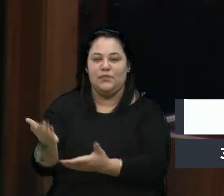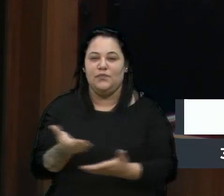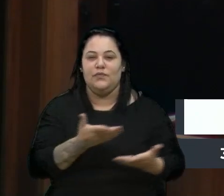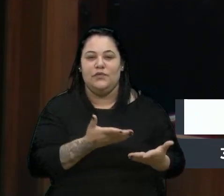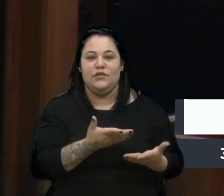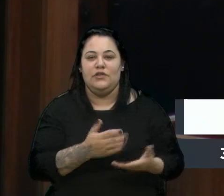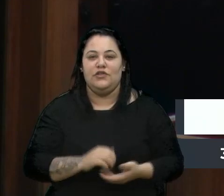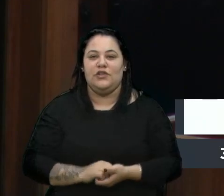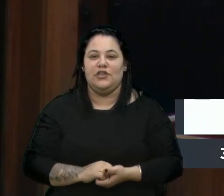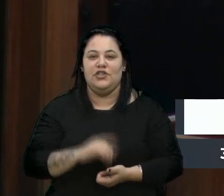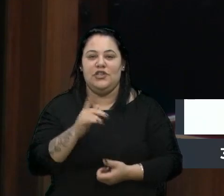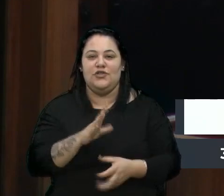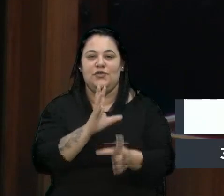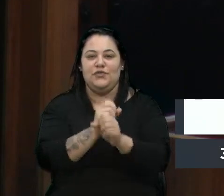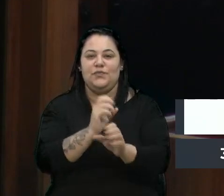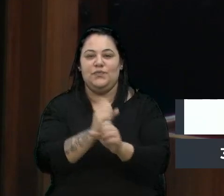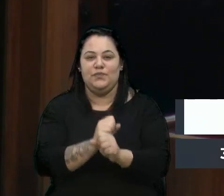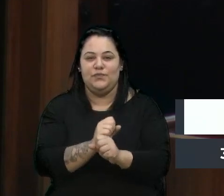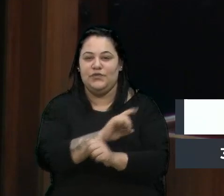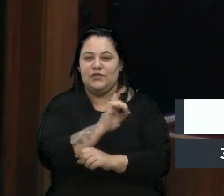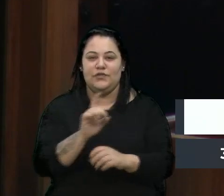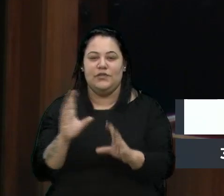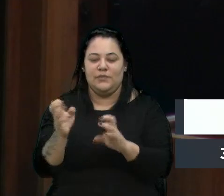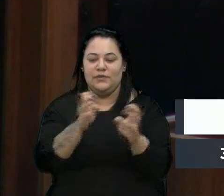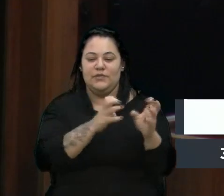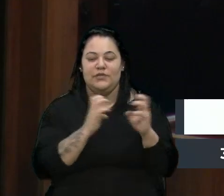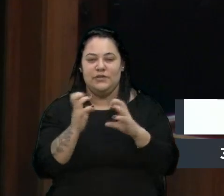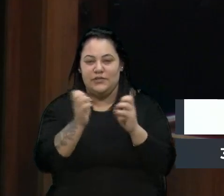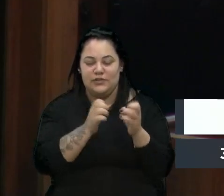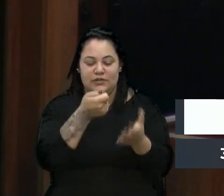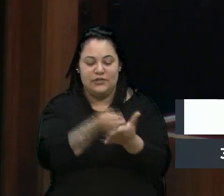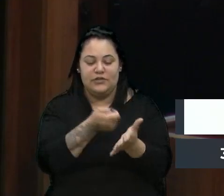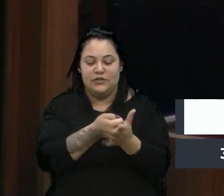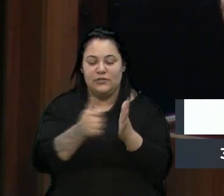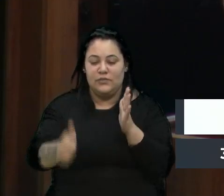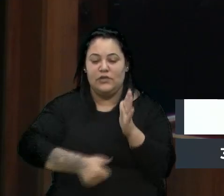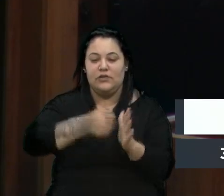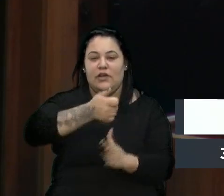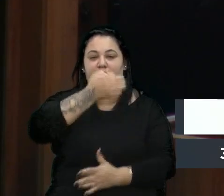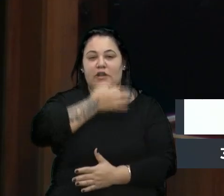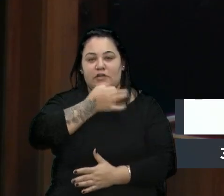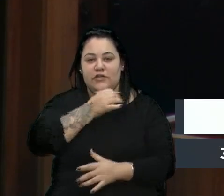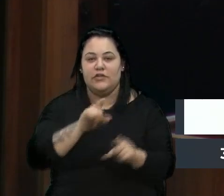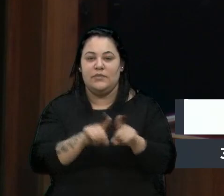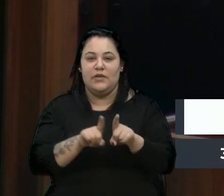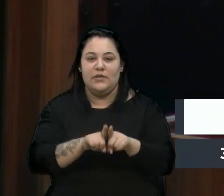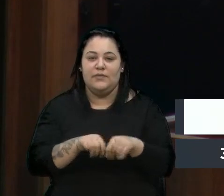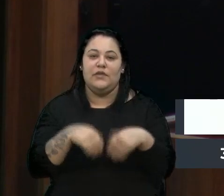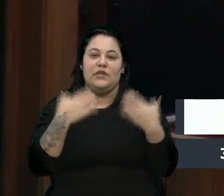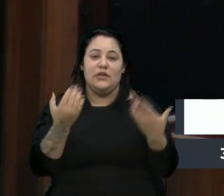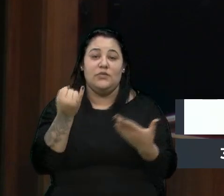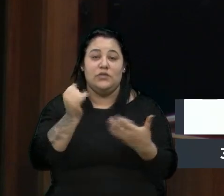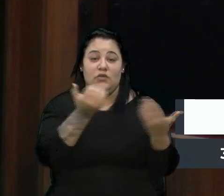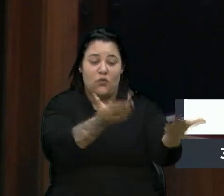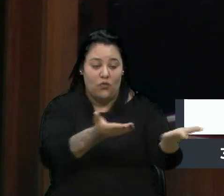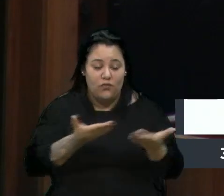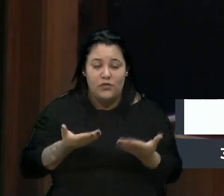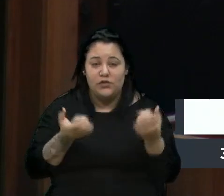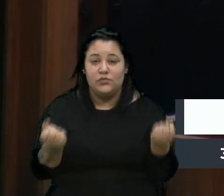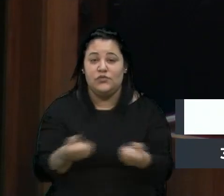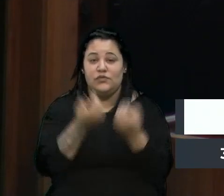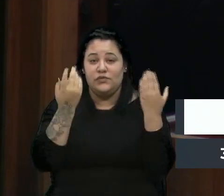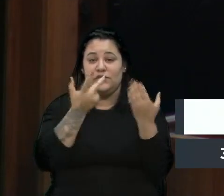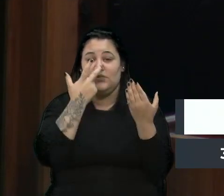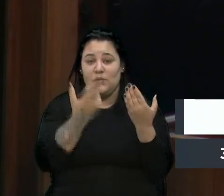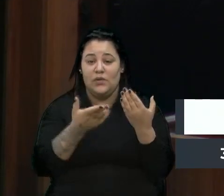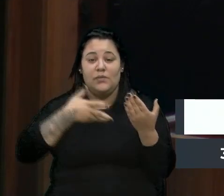somar. A gente não está aqui para fazer briga, a gente está tentando melhorar a cidade de Caxias do Sul. Então, quando a gente convida para um evento desses,